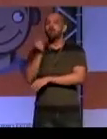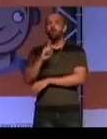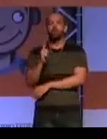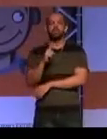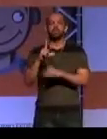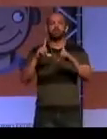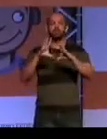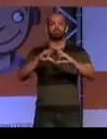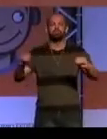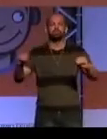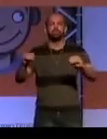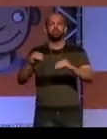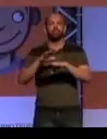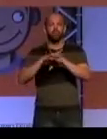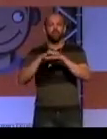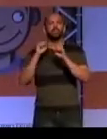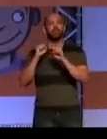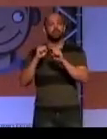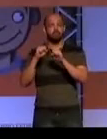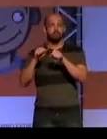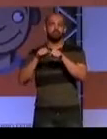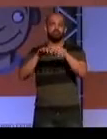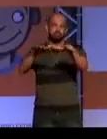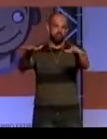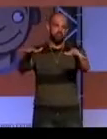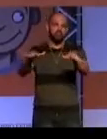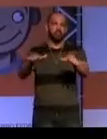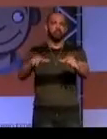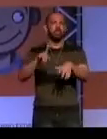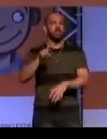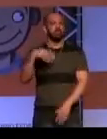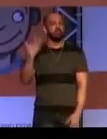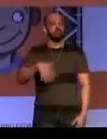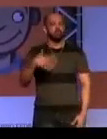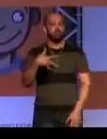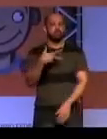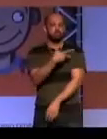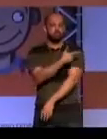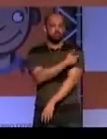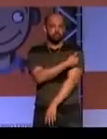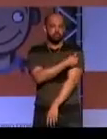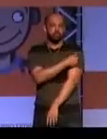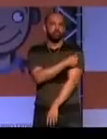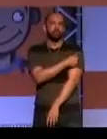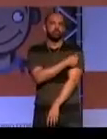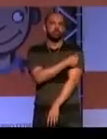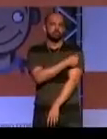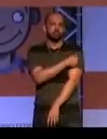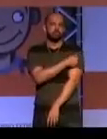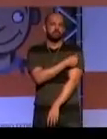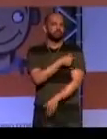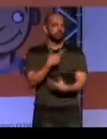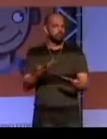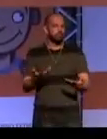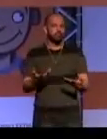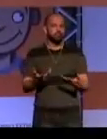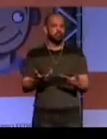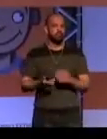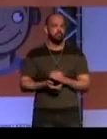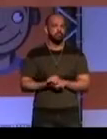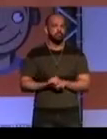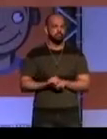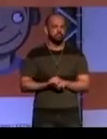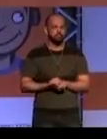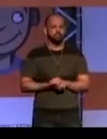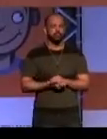essas doenças e podem ser importadas. E só com alta cobertura de vacinação, né,